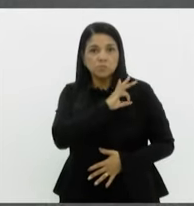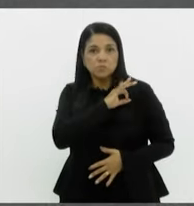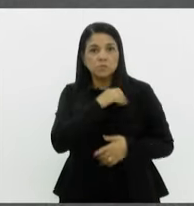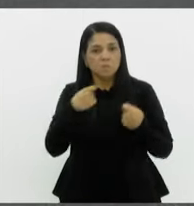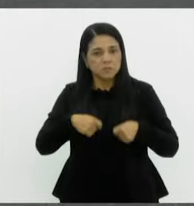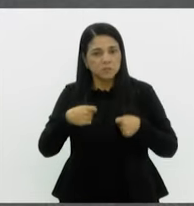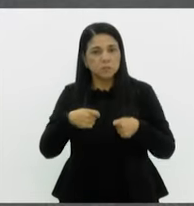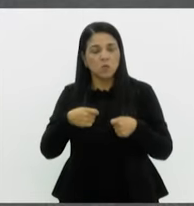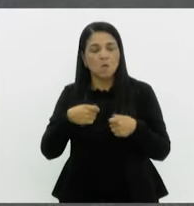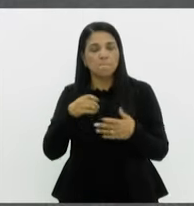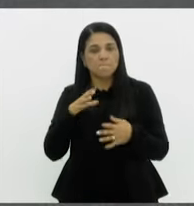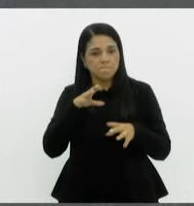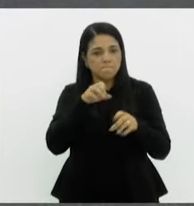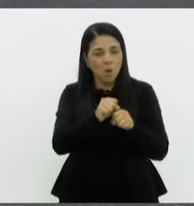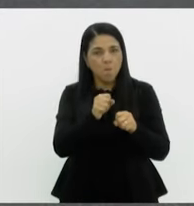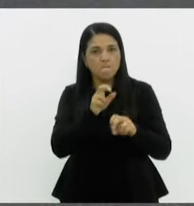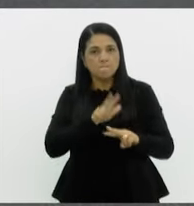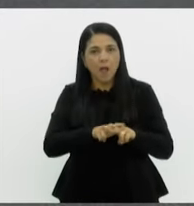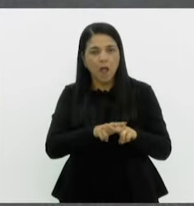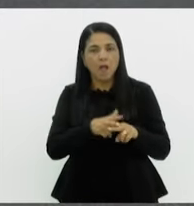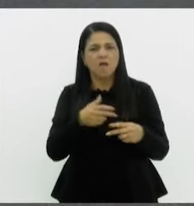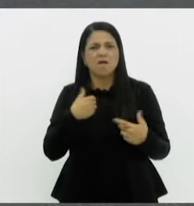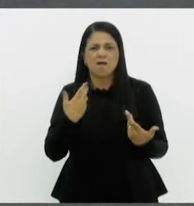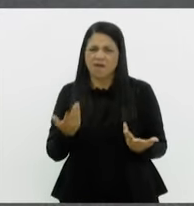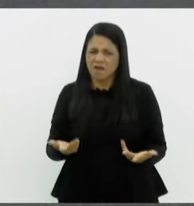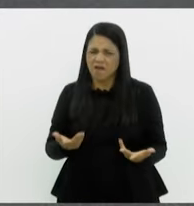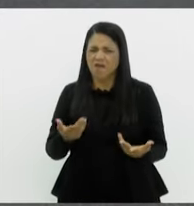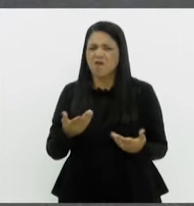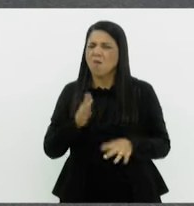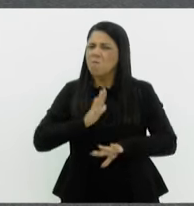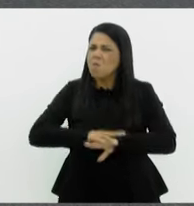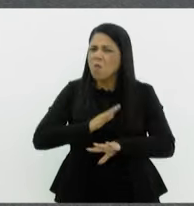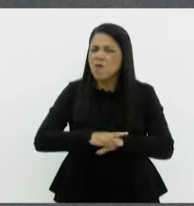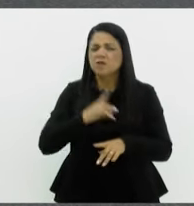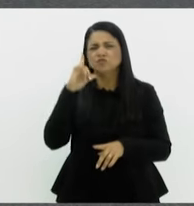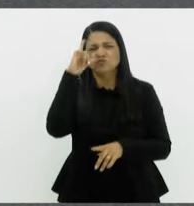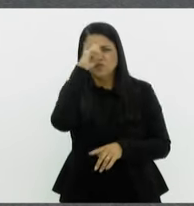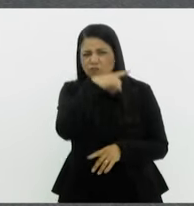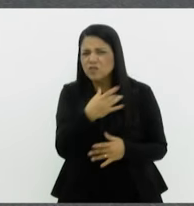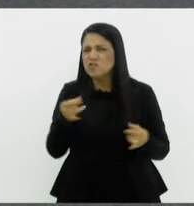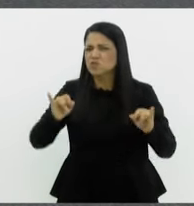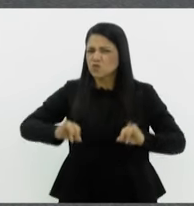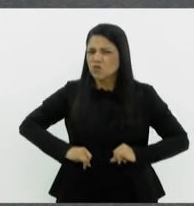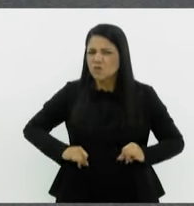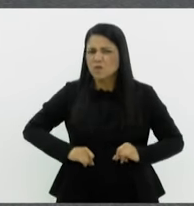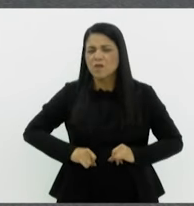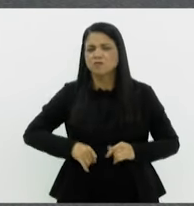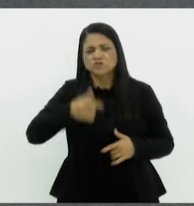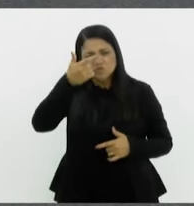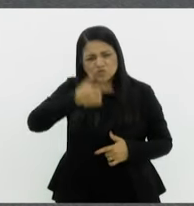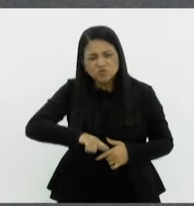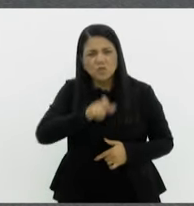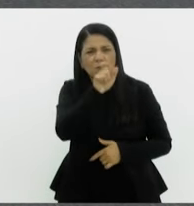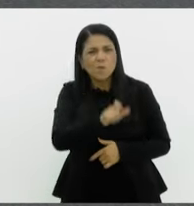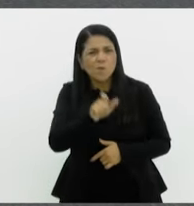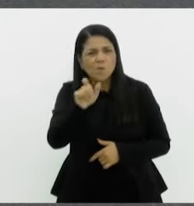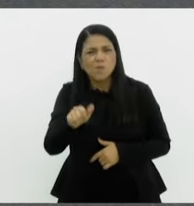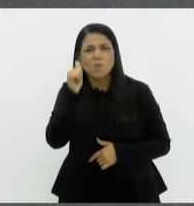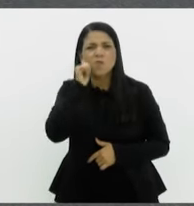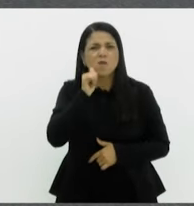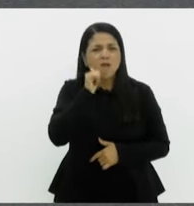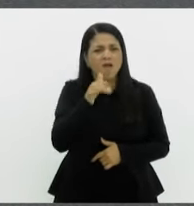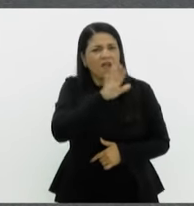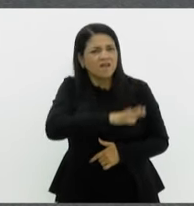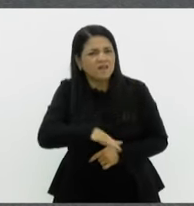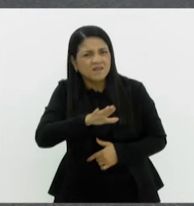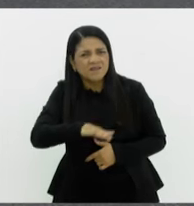gente vê uma situação extremamente dolorosa, difícil, de novo, as nossas mulheres e crianças colocadas numa